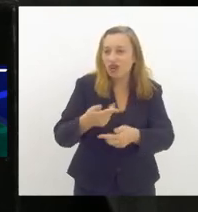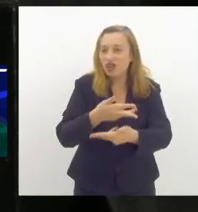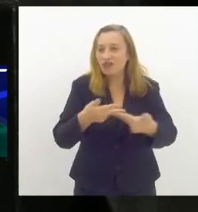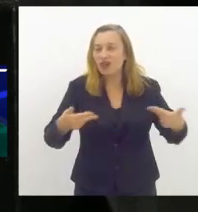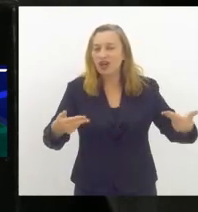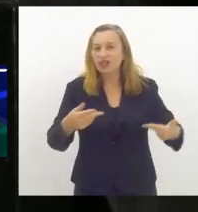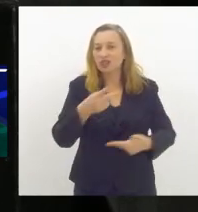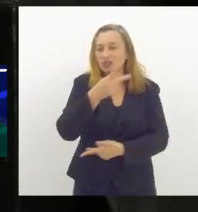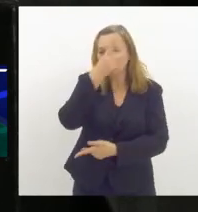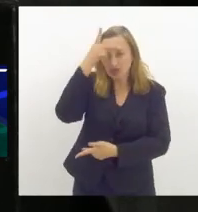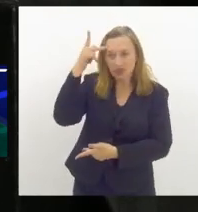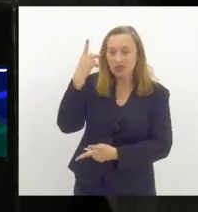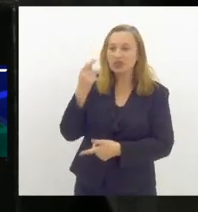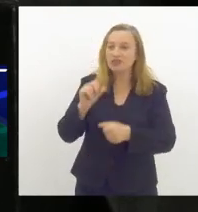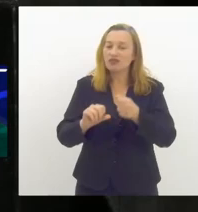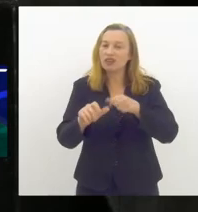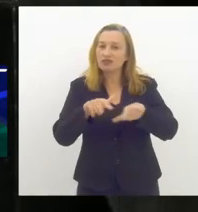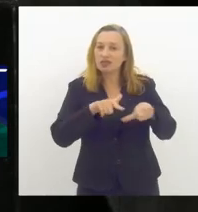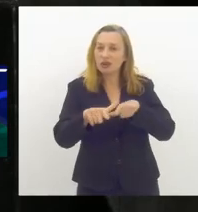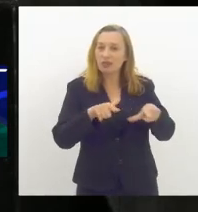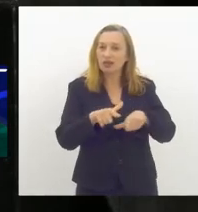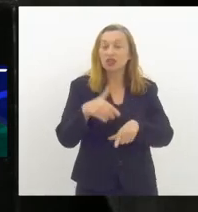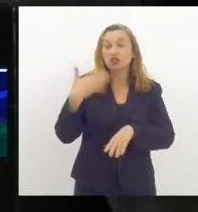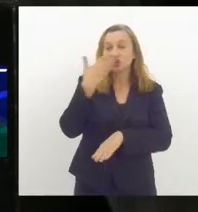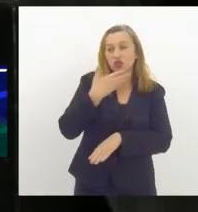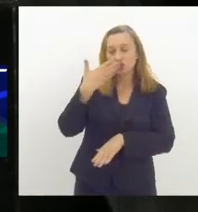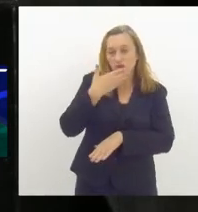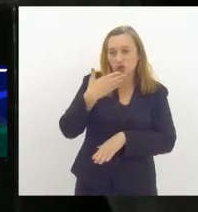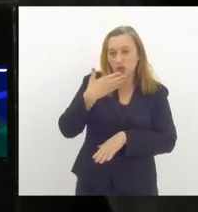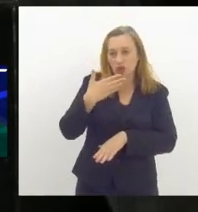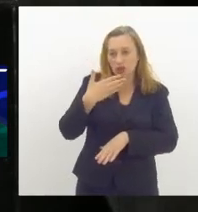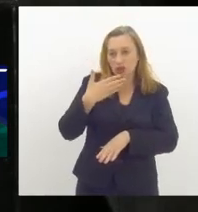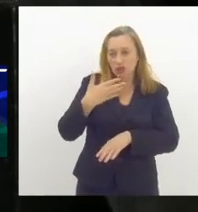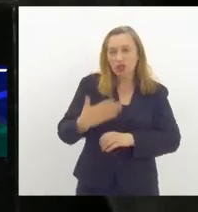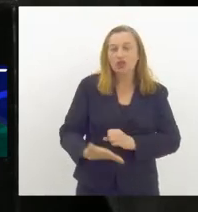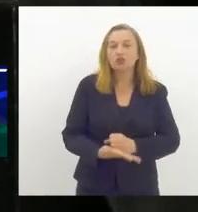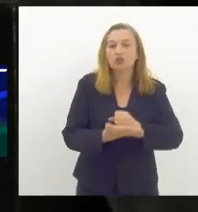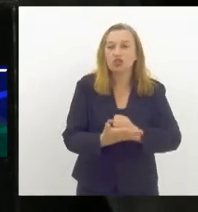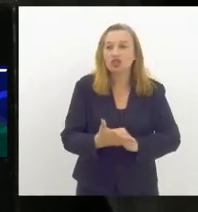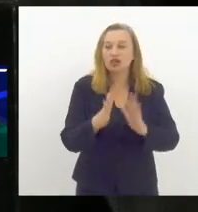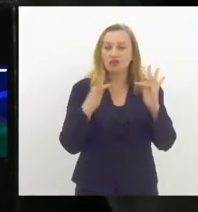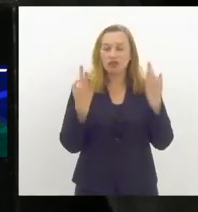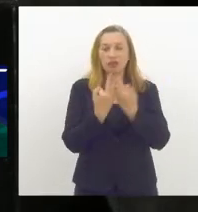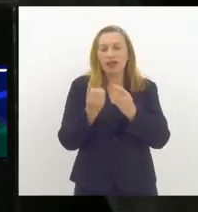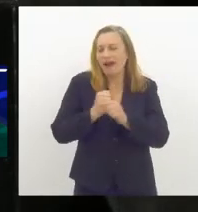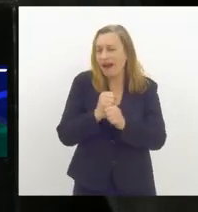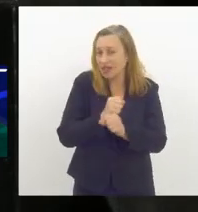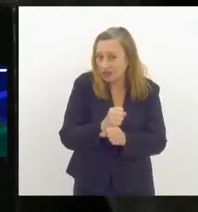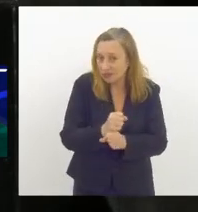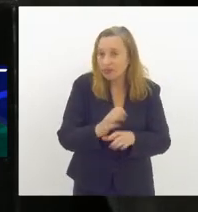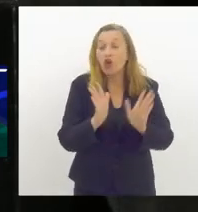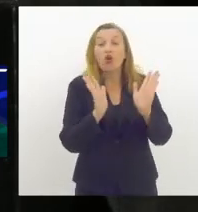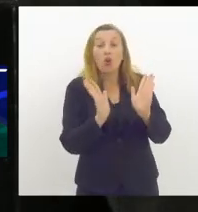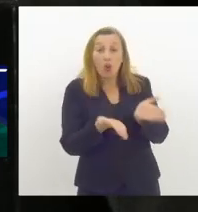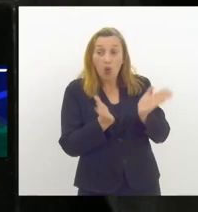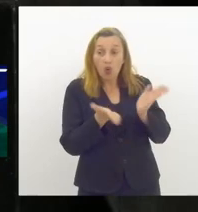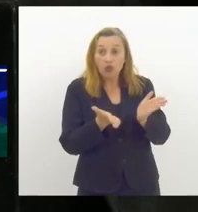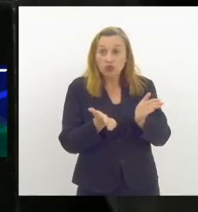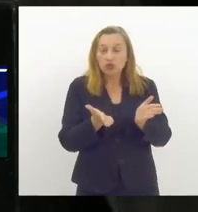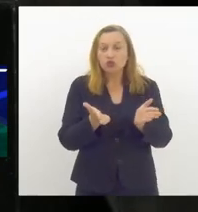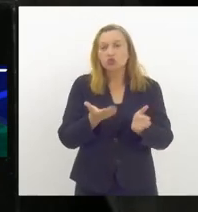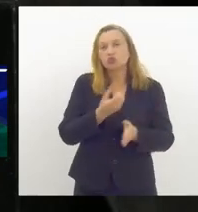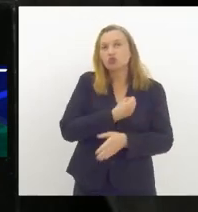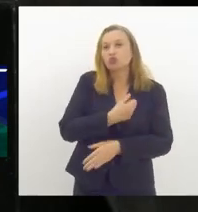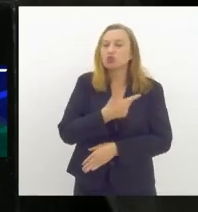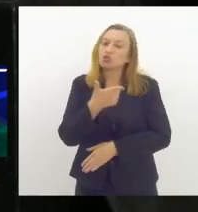que ali fazem o seu trabalho Lucinha e garantem o sustento de suas famílias há muito tempo hoje eles são em